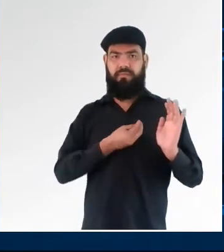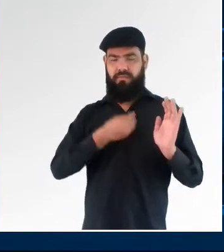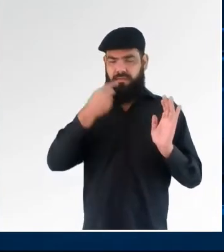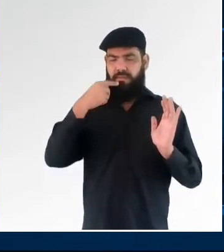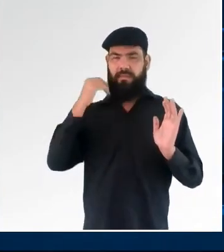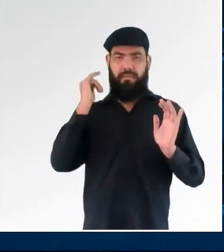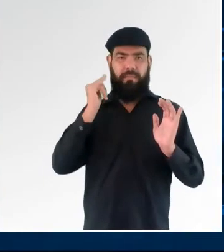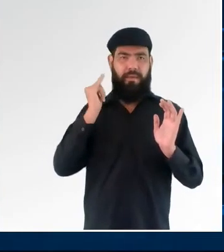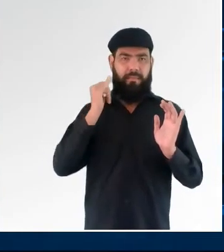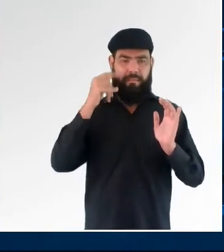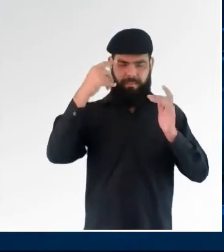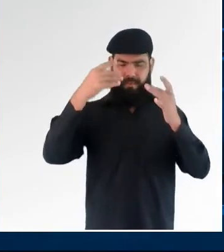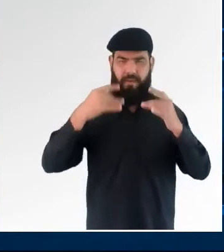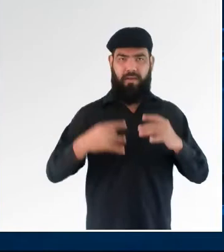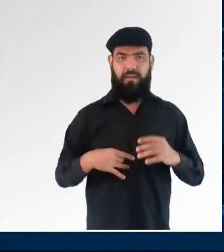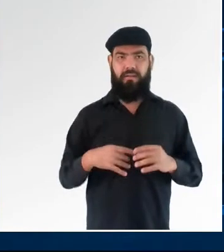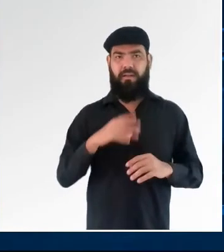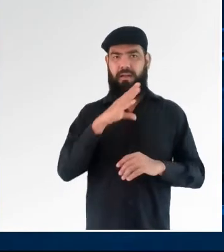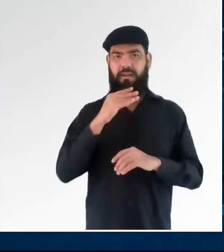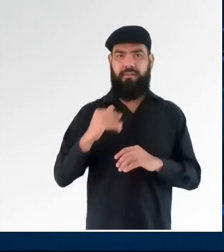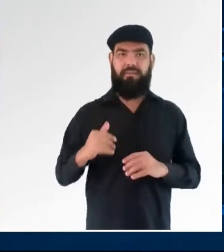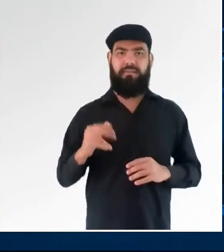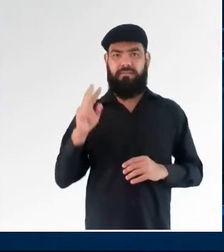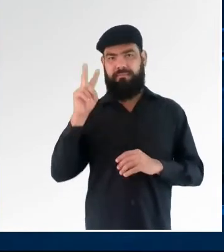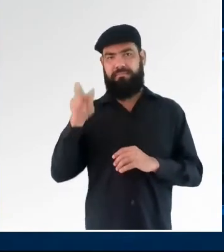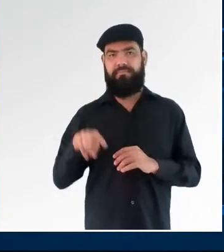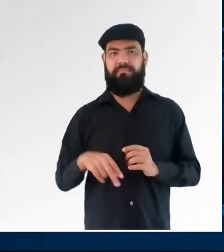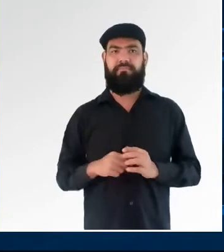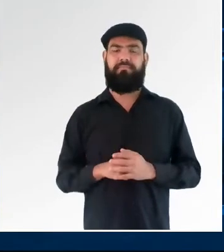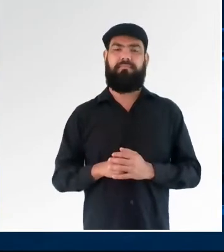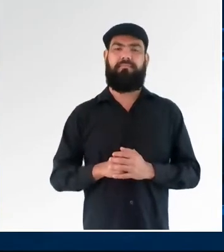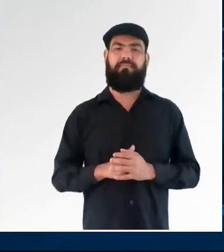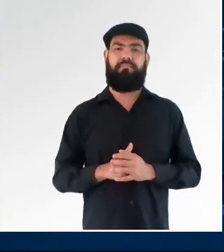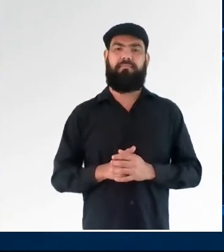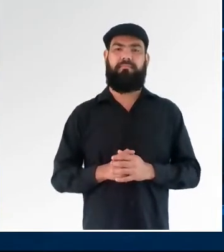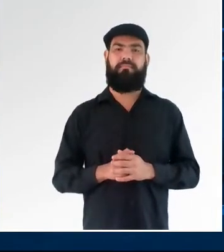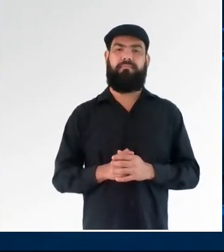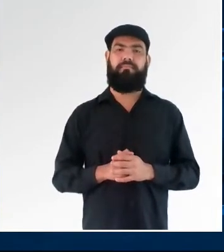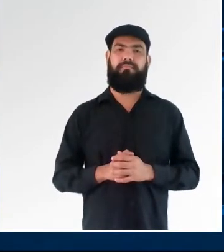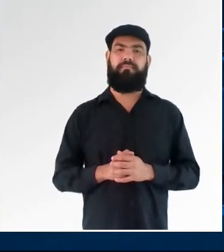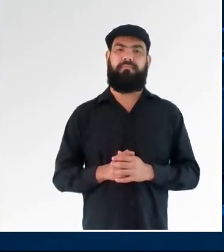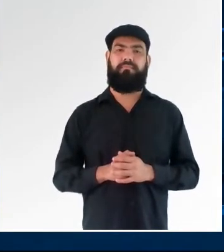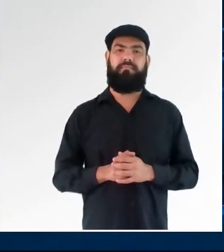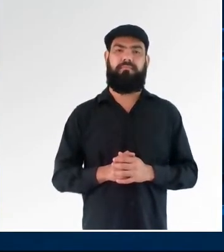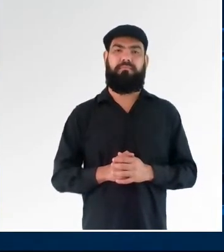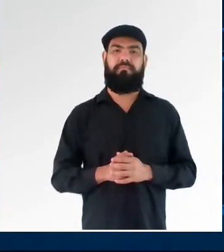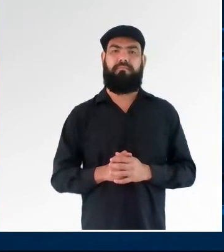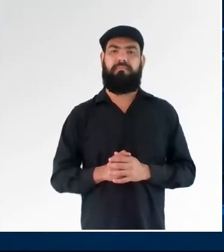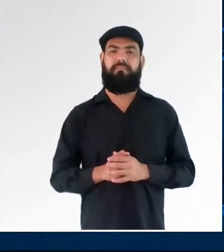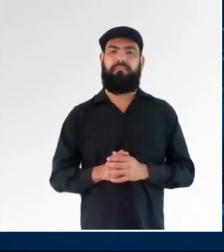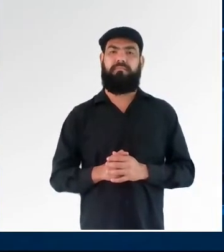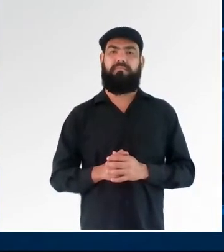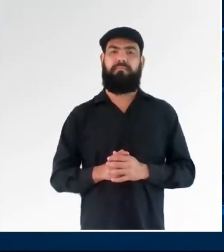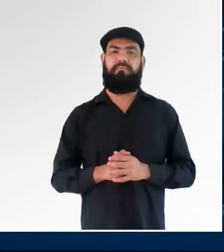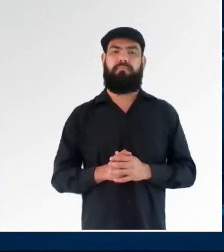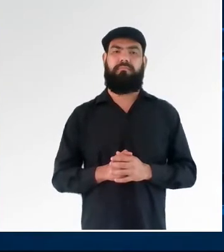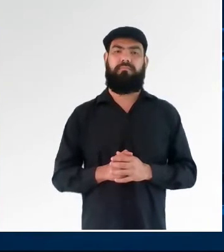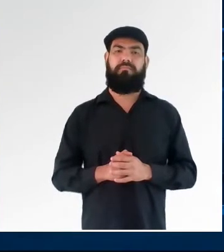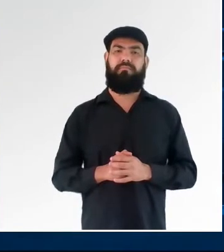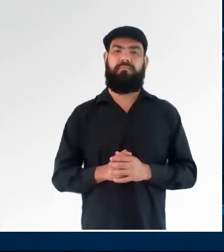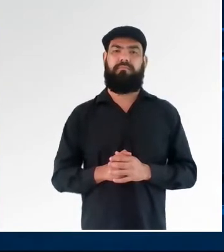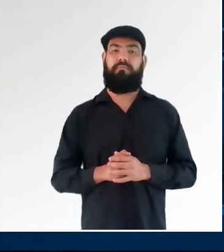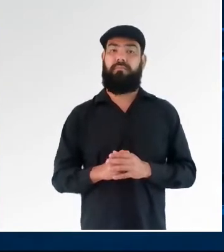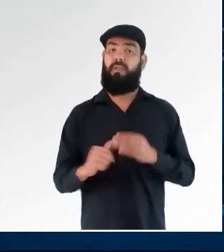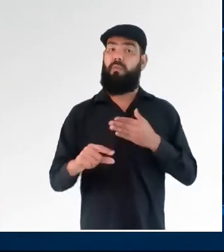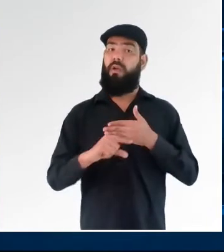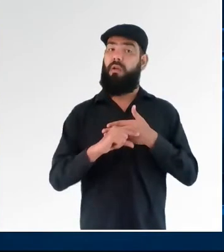infância miserável de Ema Reis em Bogotá com a vida dos garotos pobres de Dickens, que é o autor. Largada à